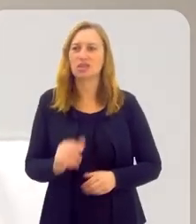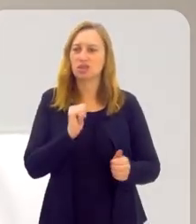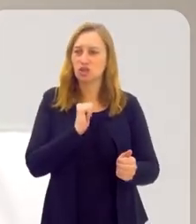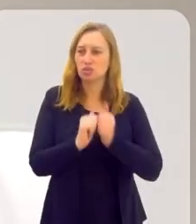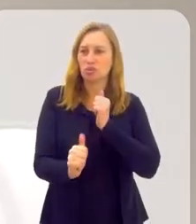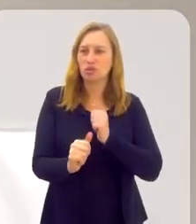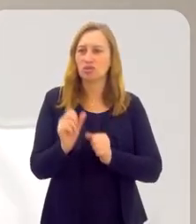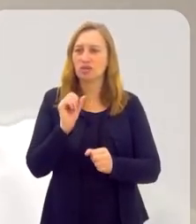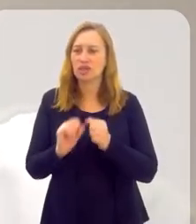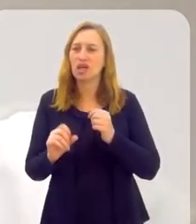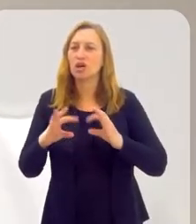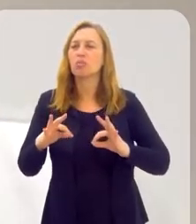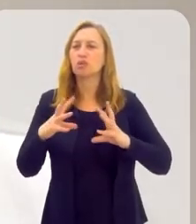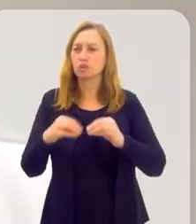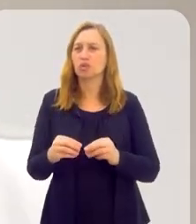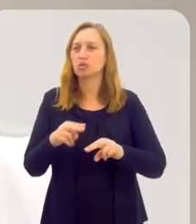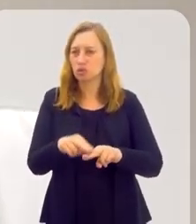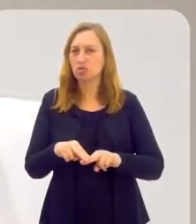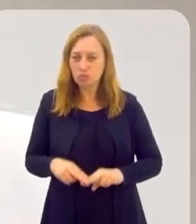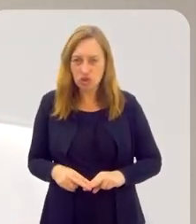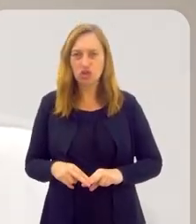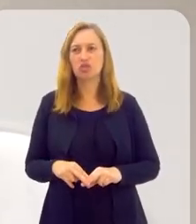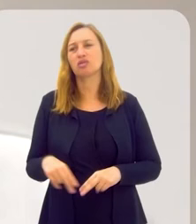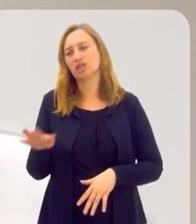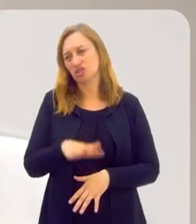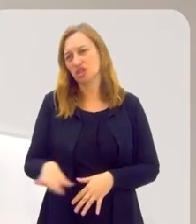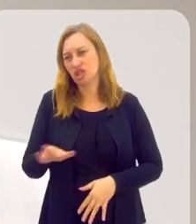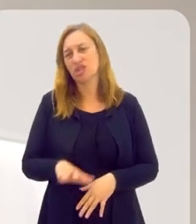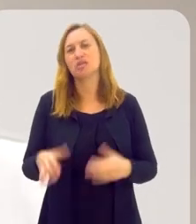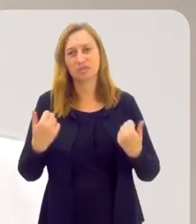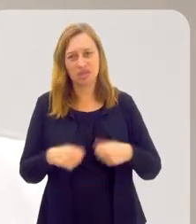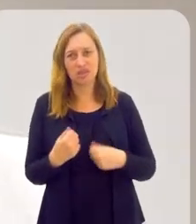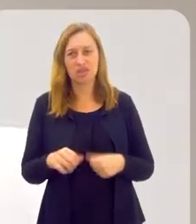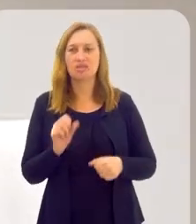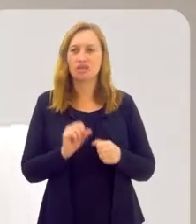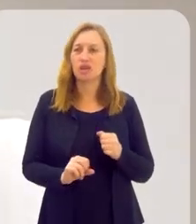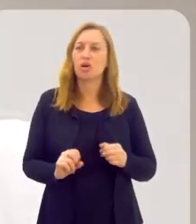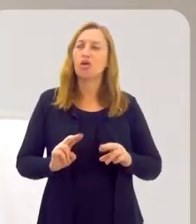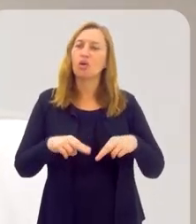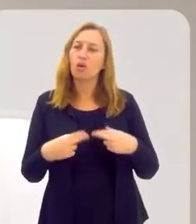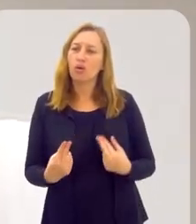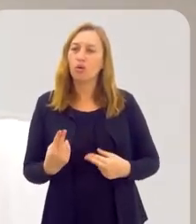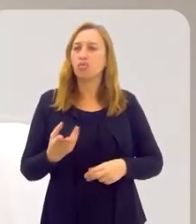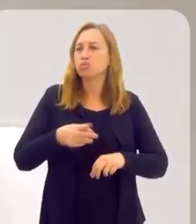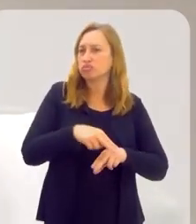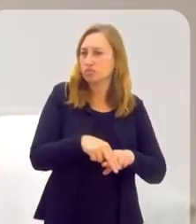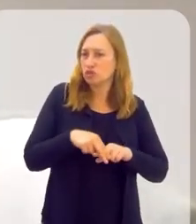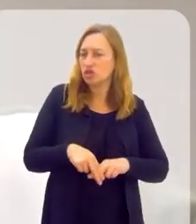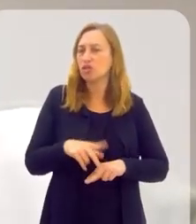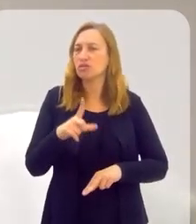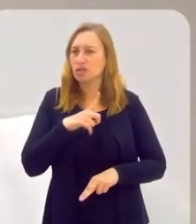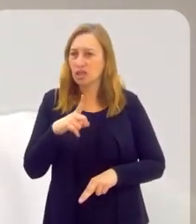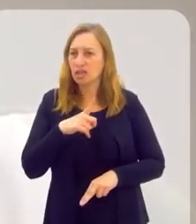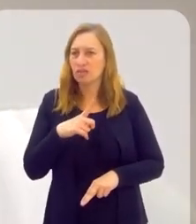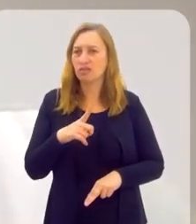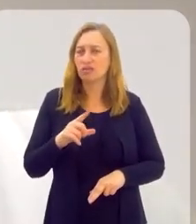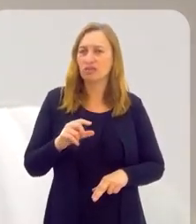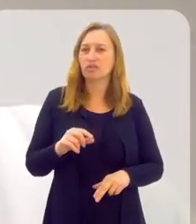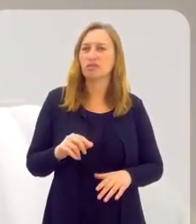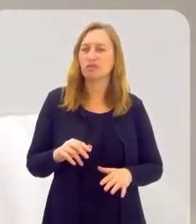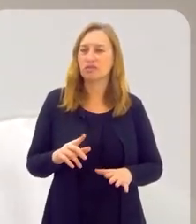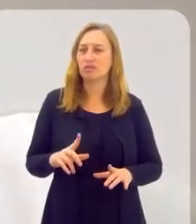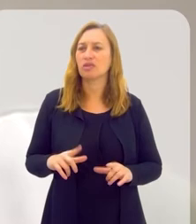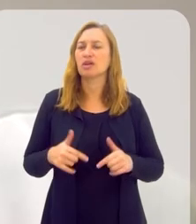desporto, por todas as razões que todas as crianças têm que fazer, ou por todas as razões que todas as crianças se devem